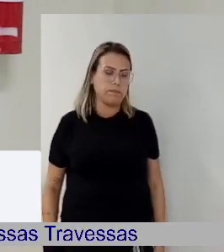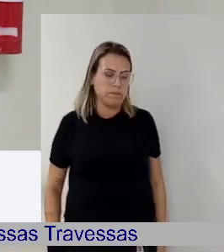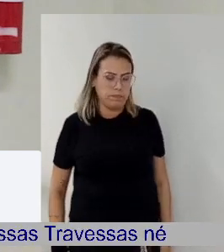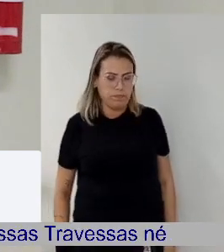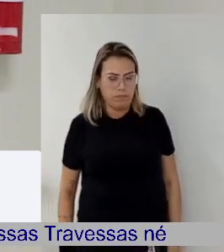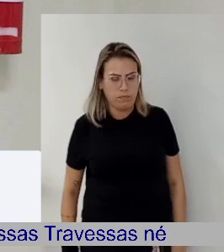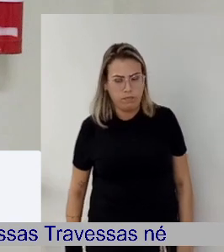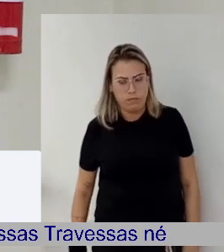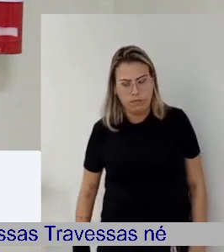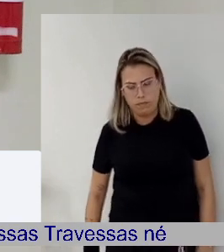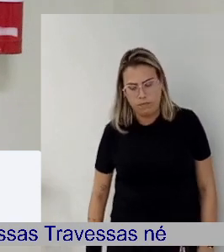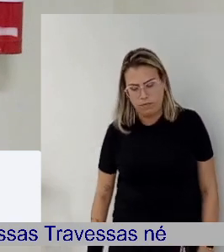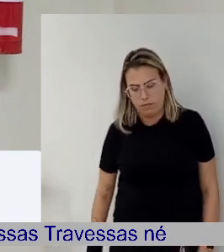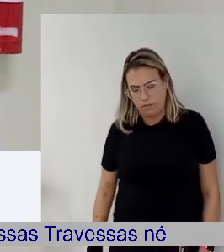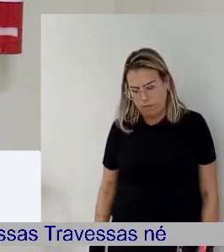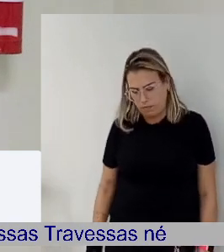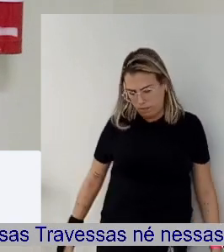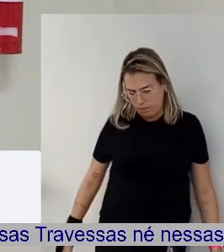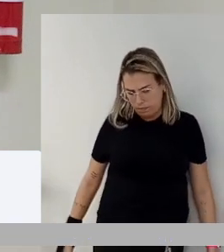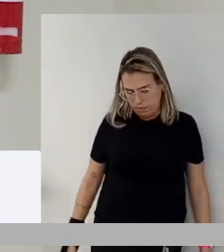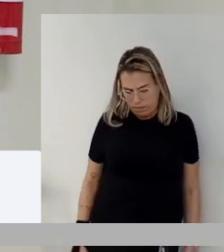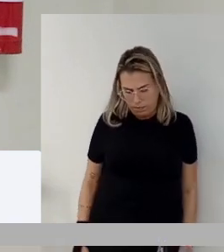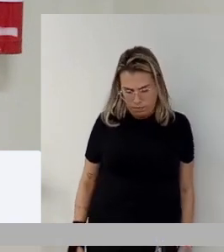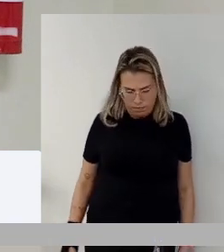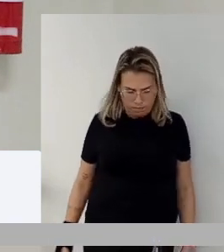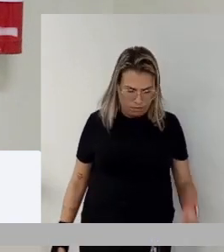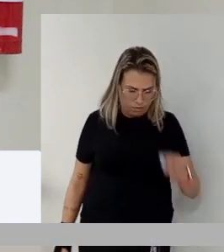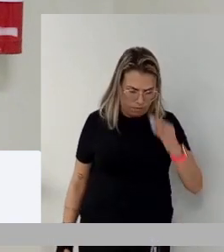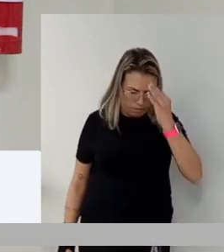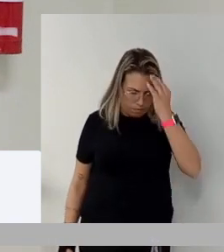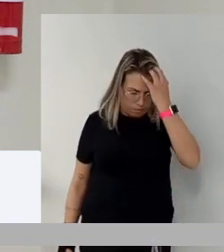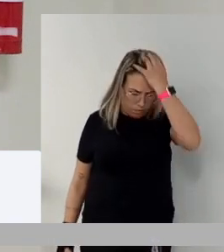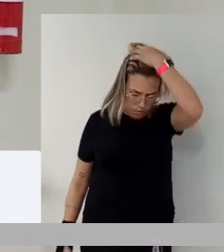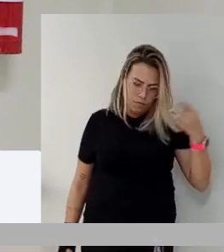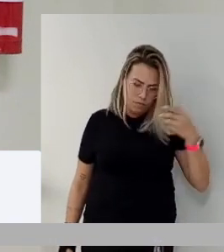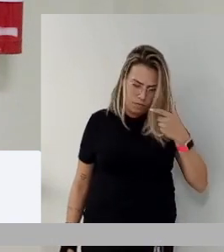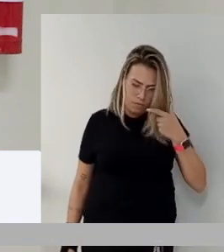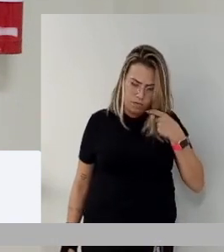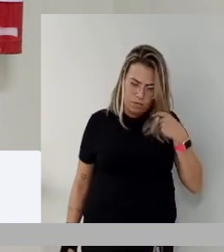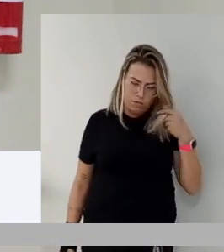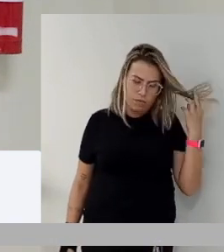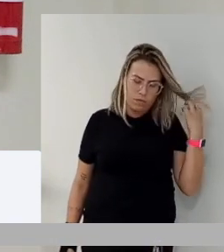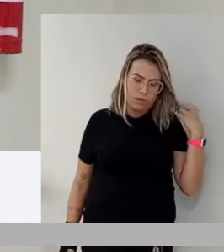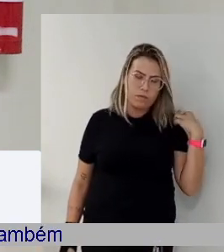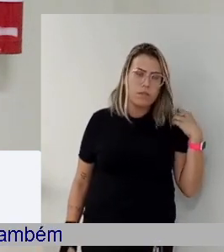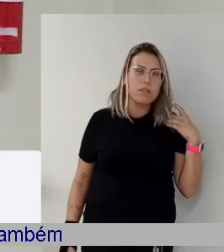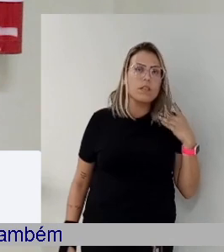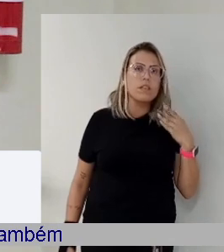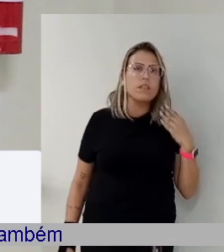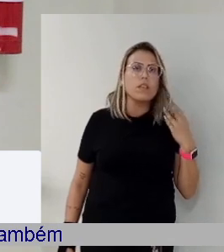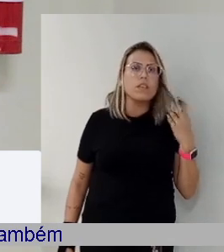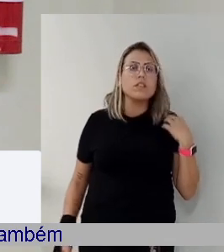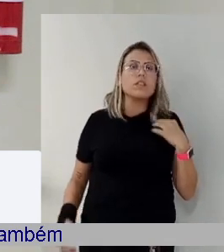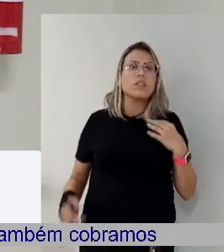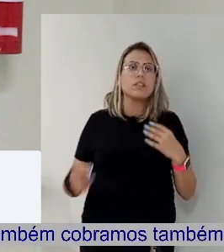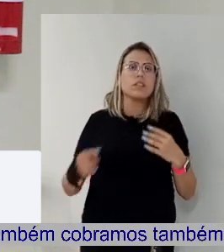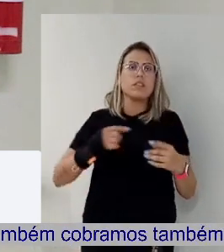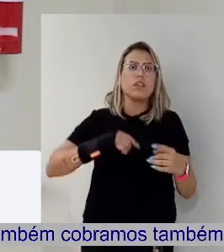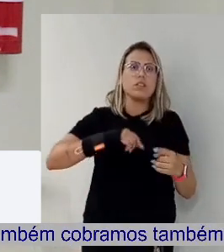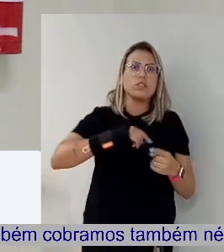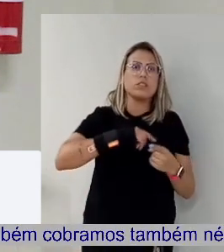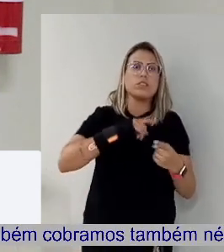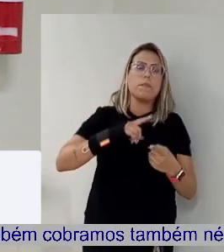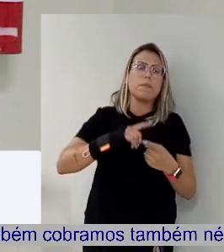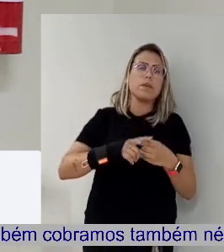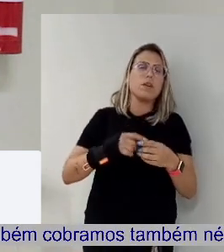né nessas ruas então a gente agradece eh como também cobramos também né